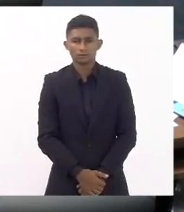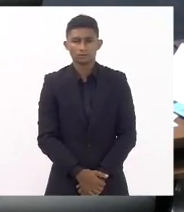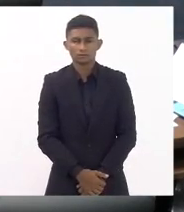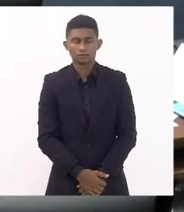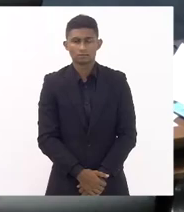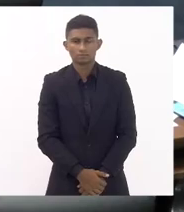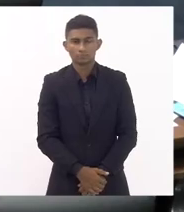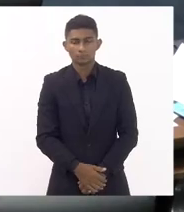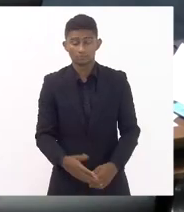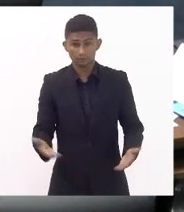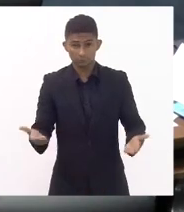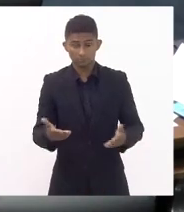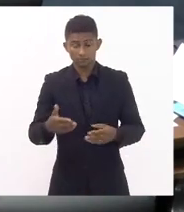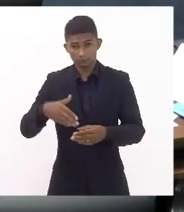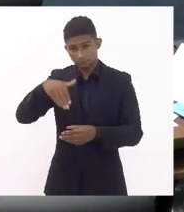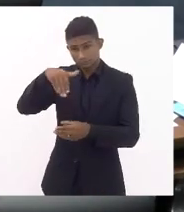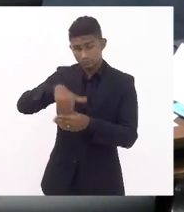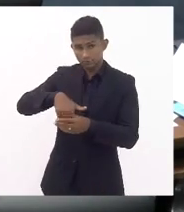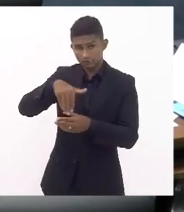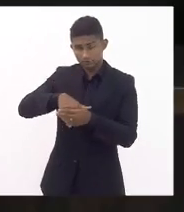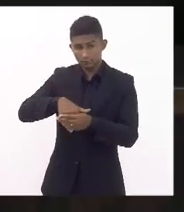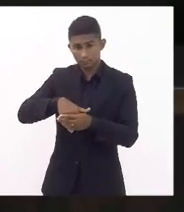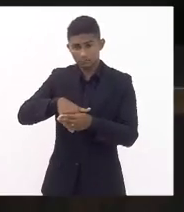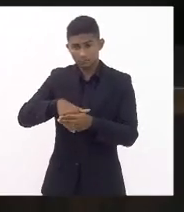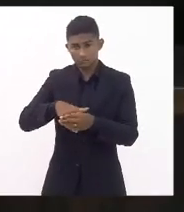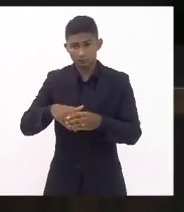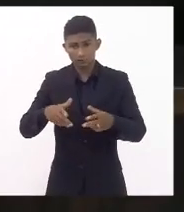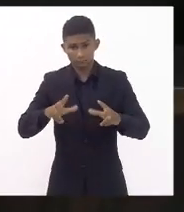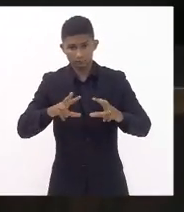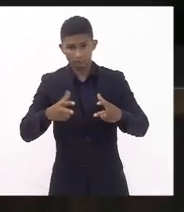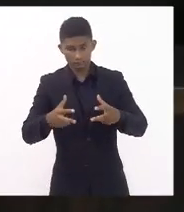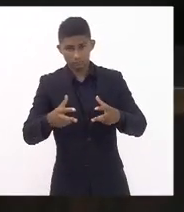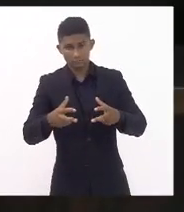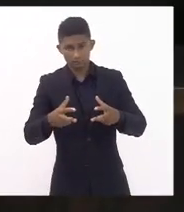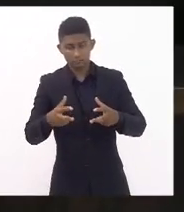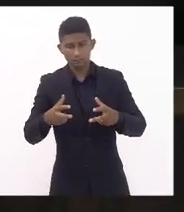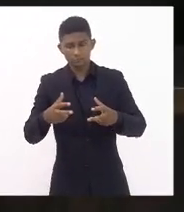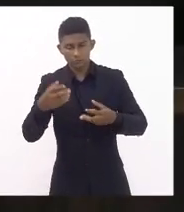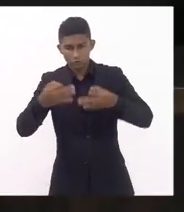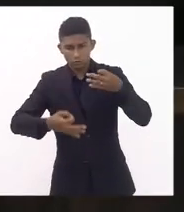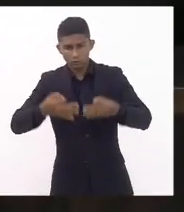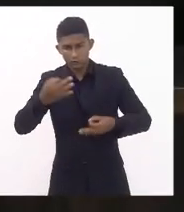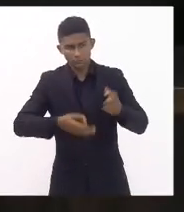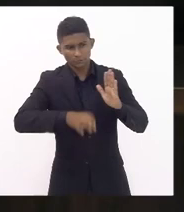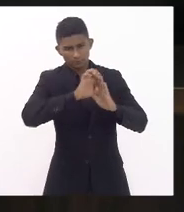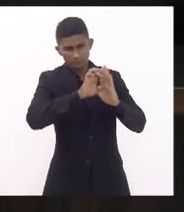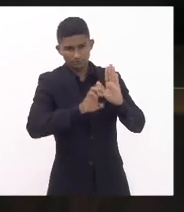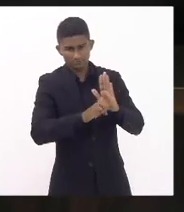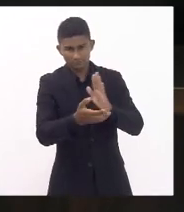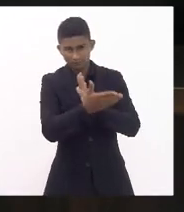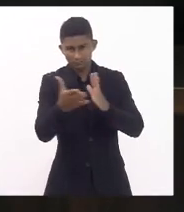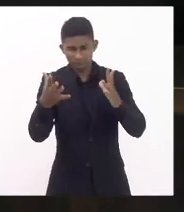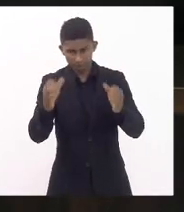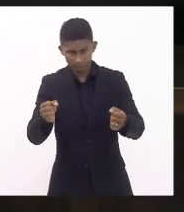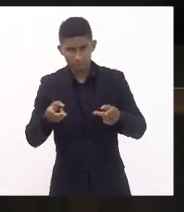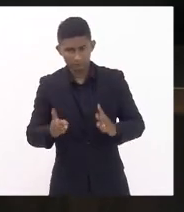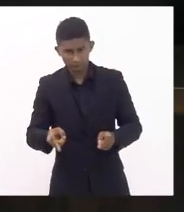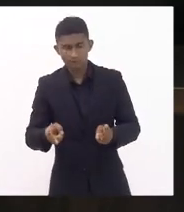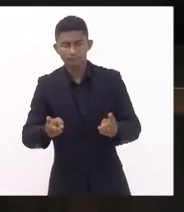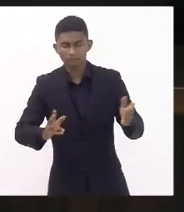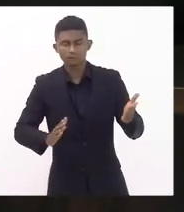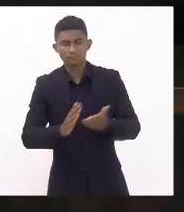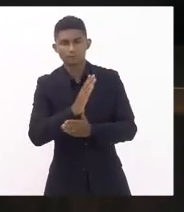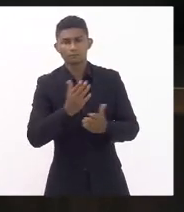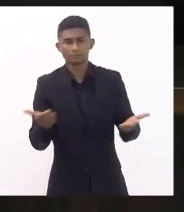Em votação, parecer da Comissão de Constituição e Justiça sobre as emendas de plenário. Senhores que aprovam, permaneçam como estão, aprovado.